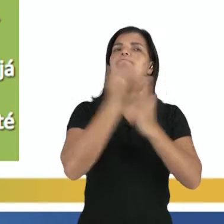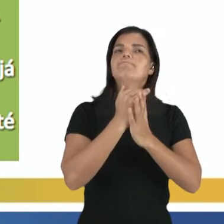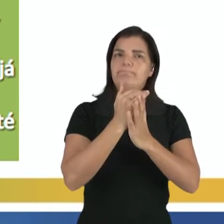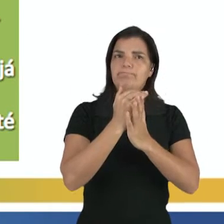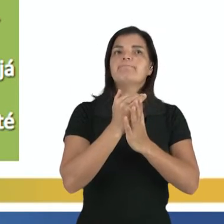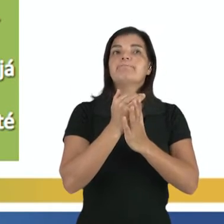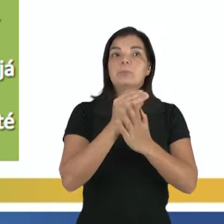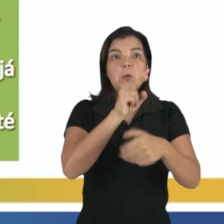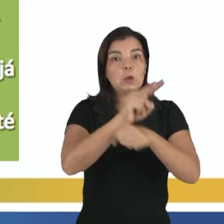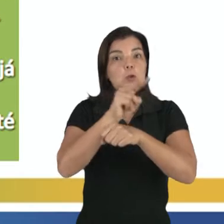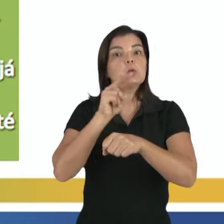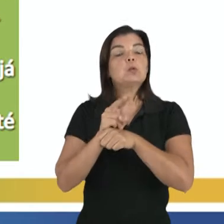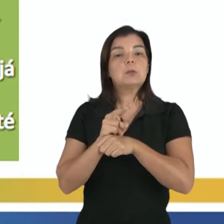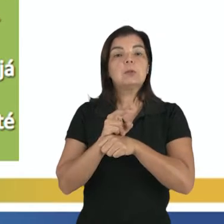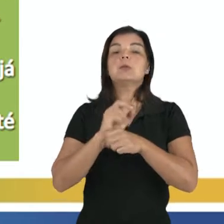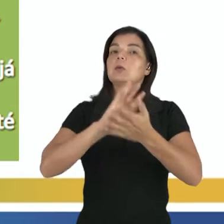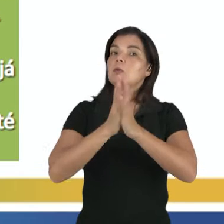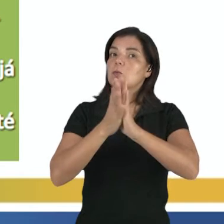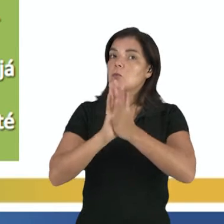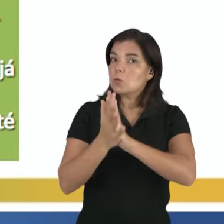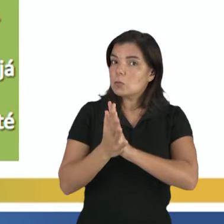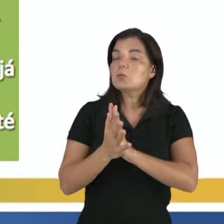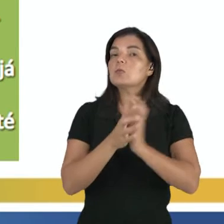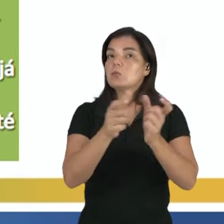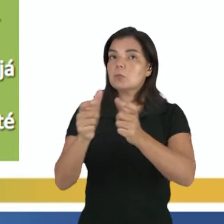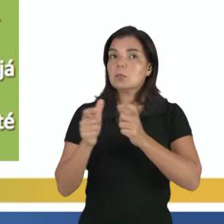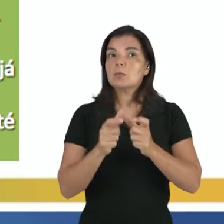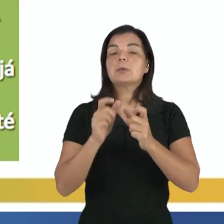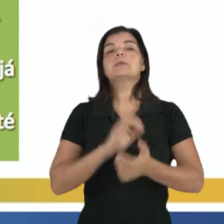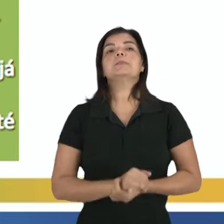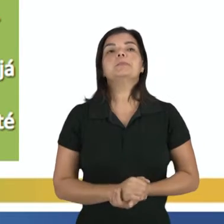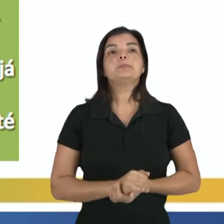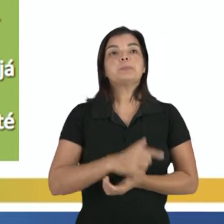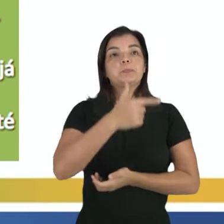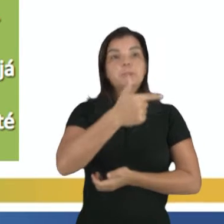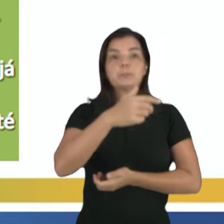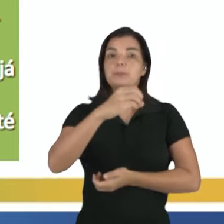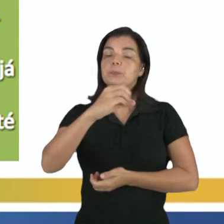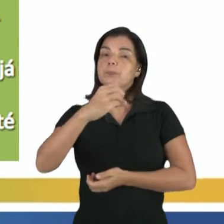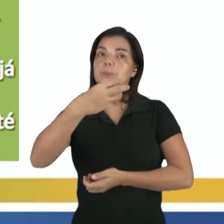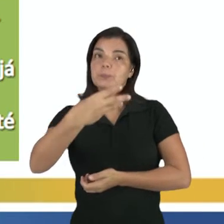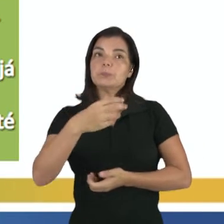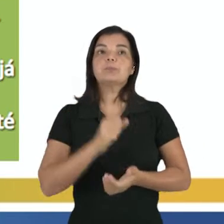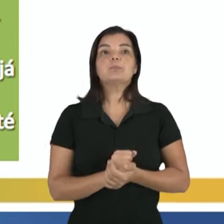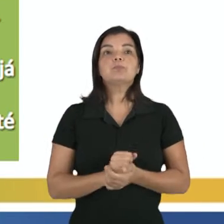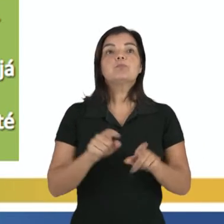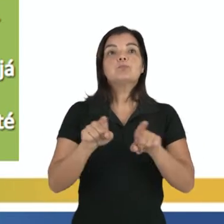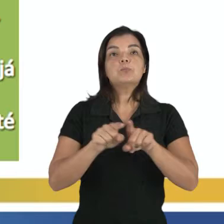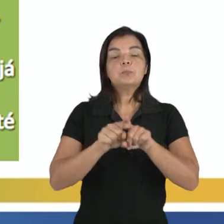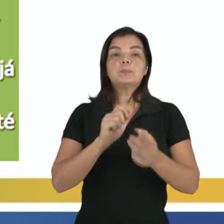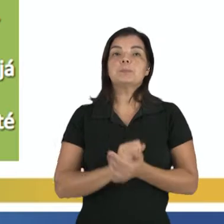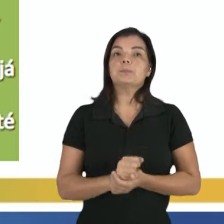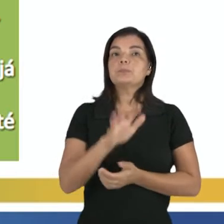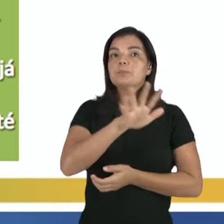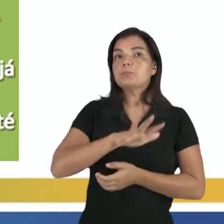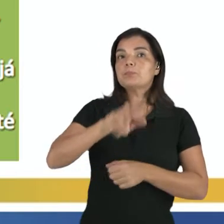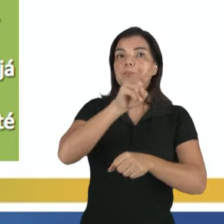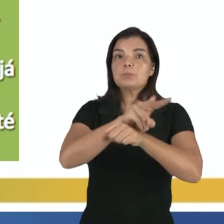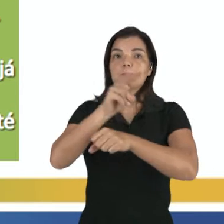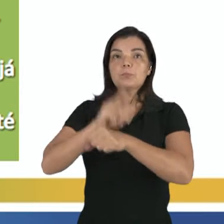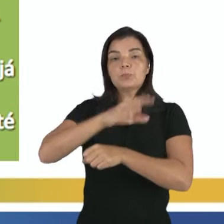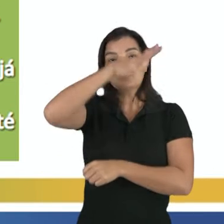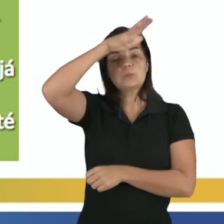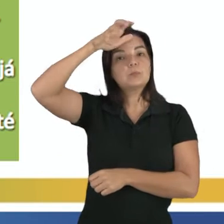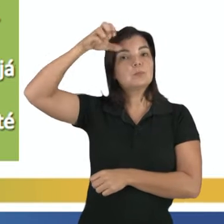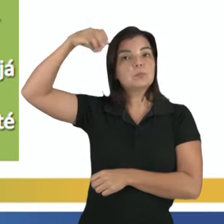essas unidades de conservação, né, que destruírem essas unidades de conservação. Em 2003, foi criado o Programa de Áreas Protegidas